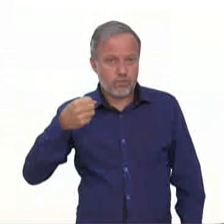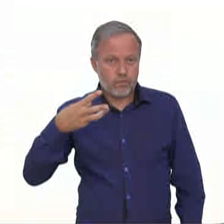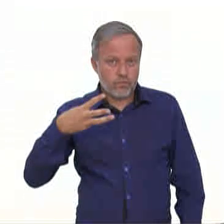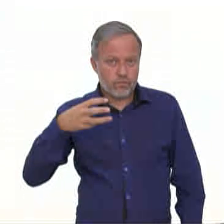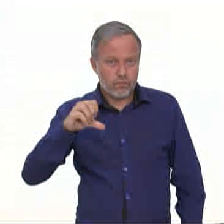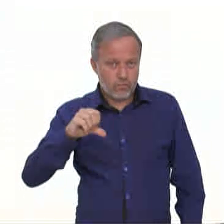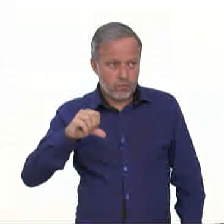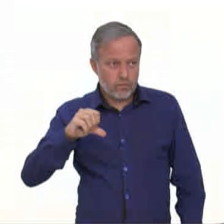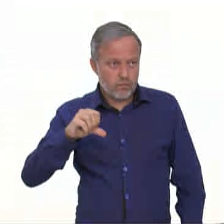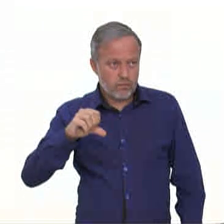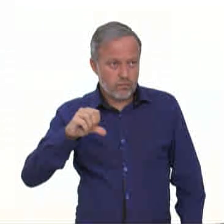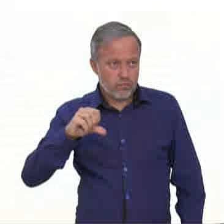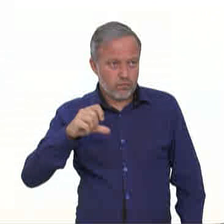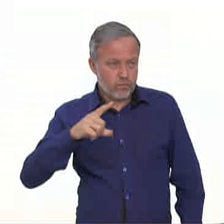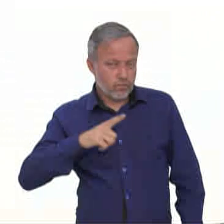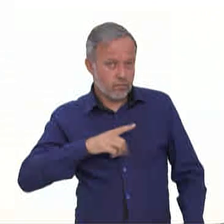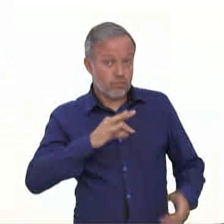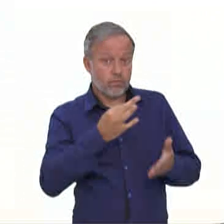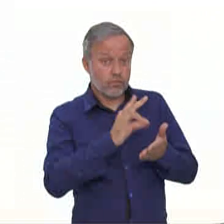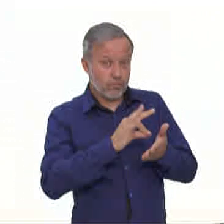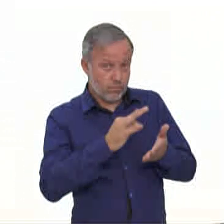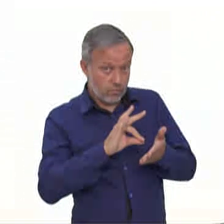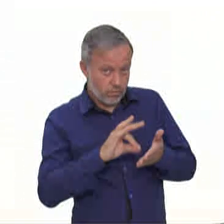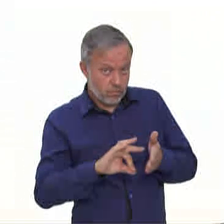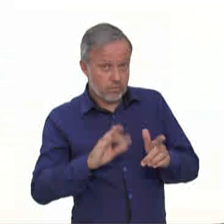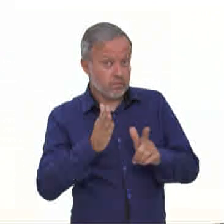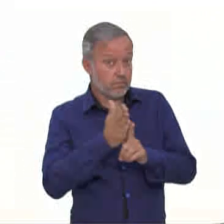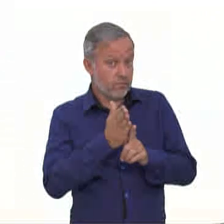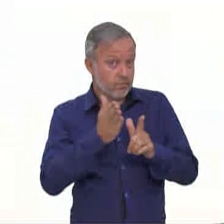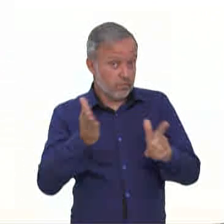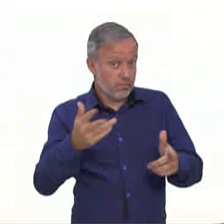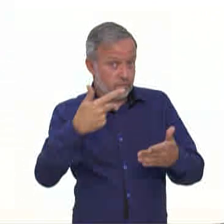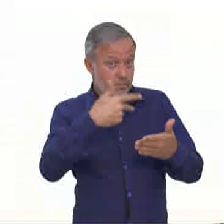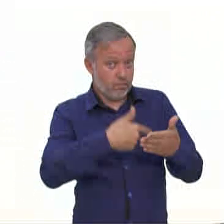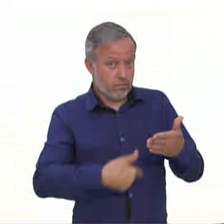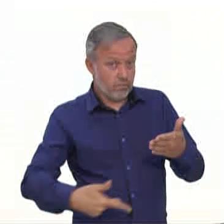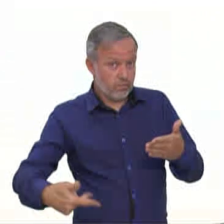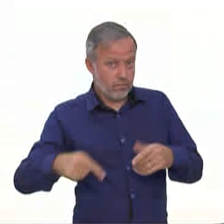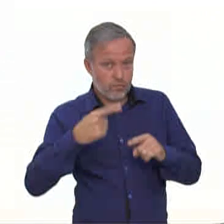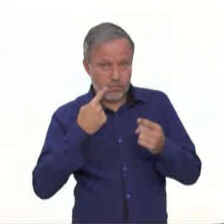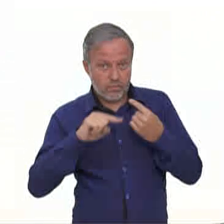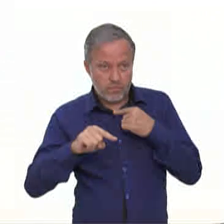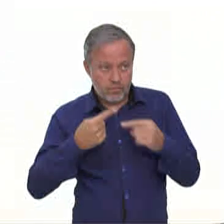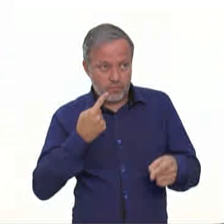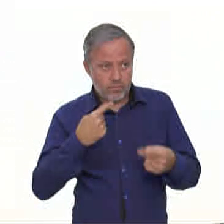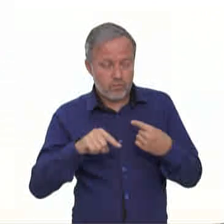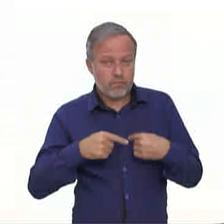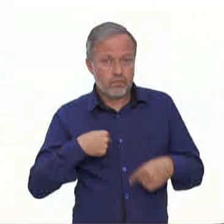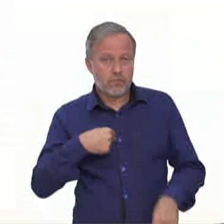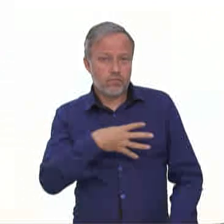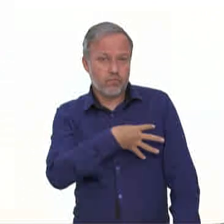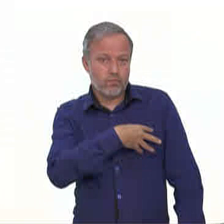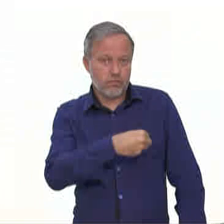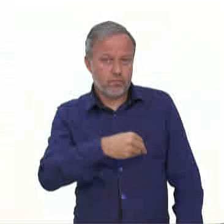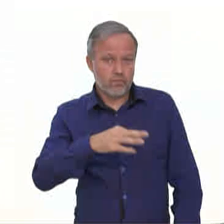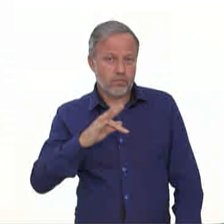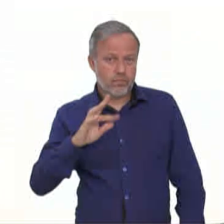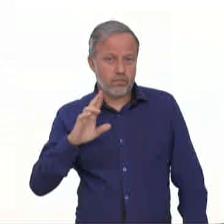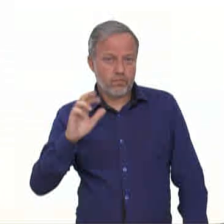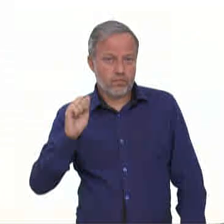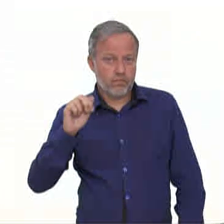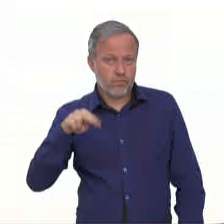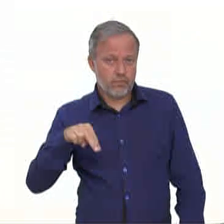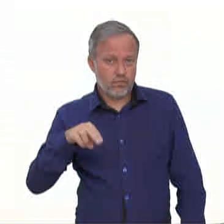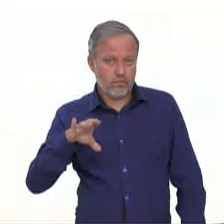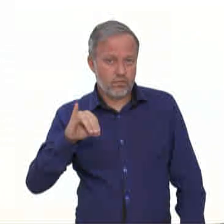Foi escritor, dramaturgo, jornalista, poeta e crítico. Filho de Francisco José de